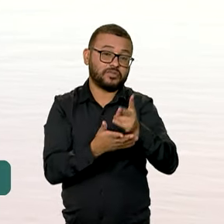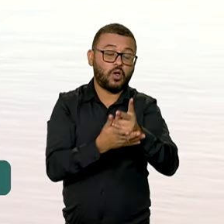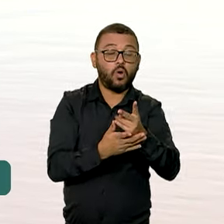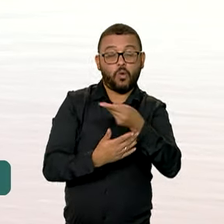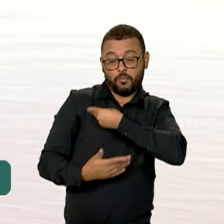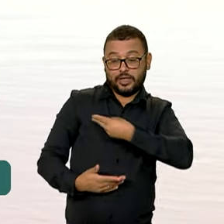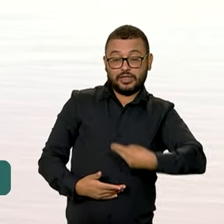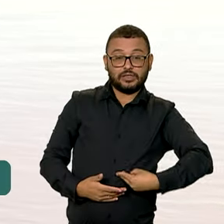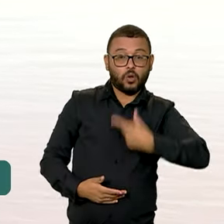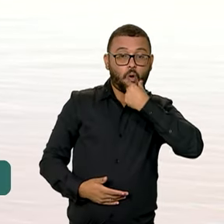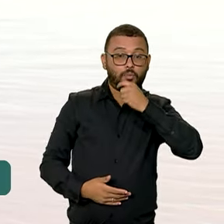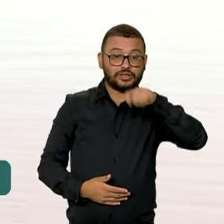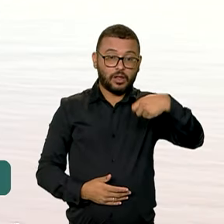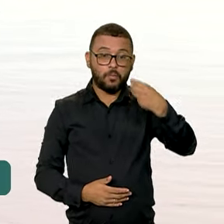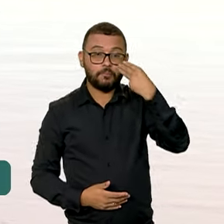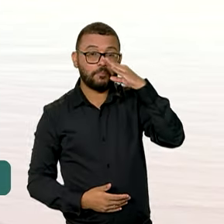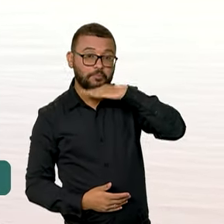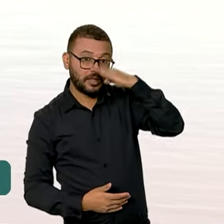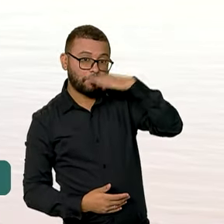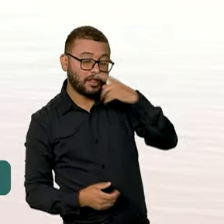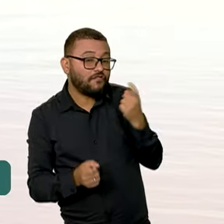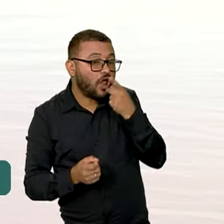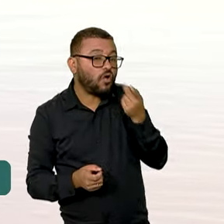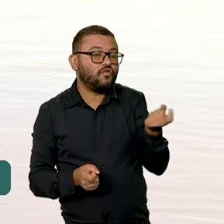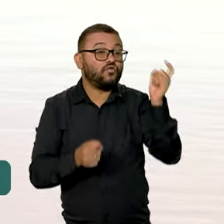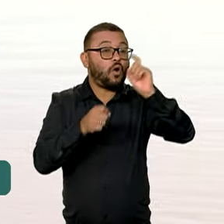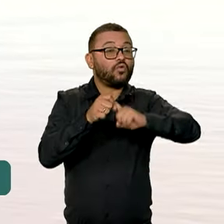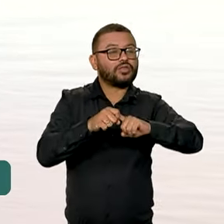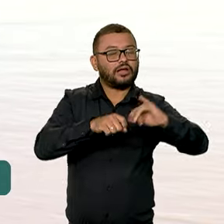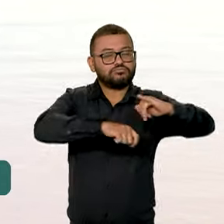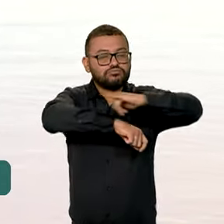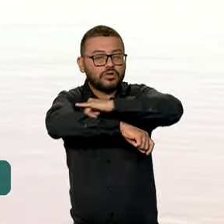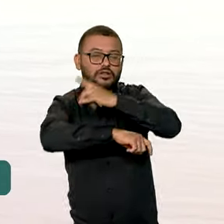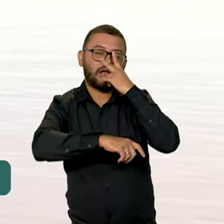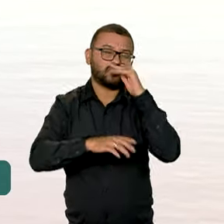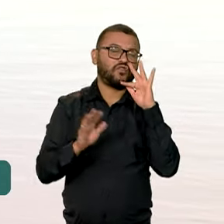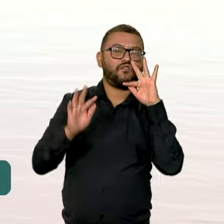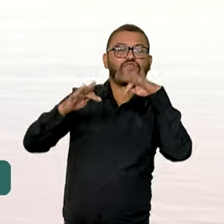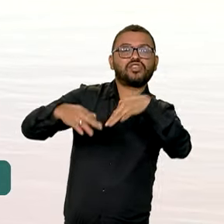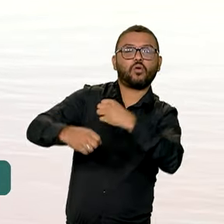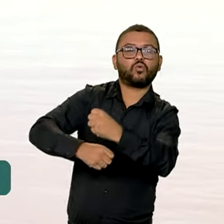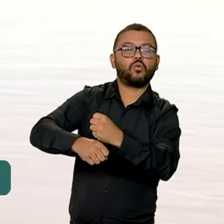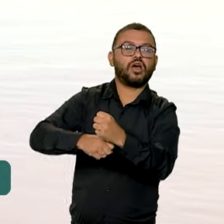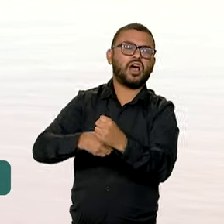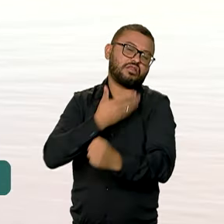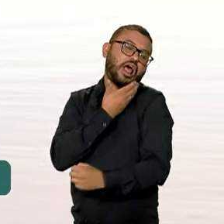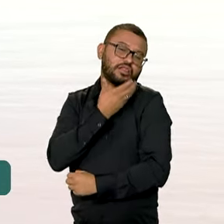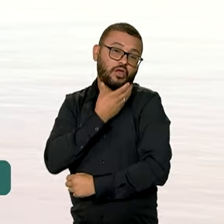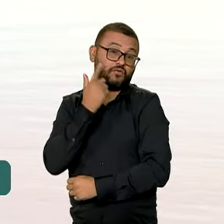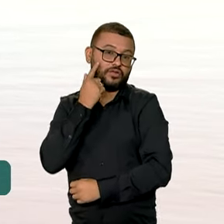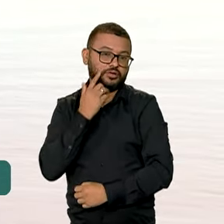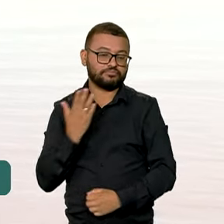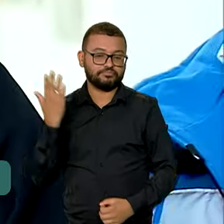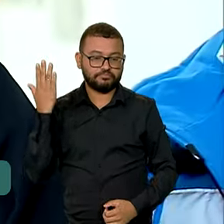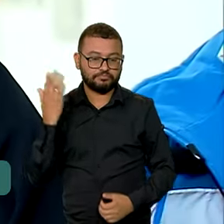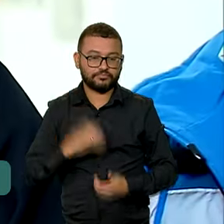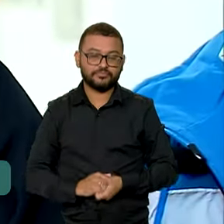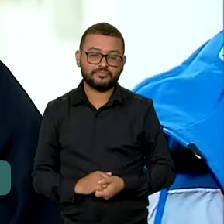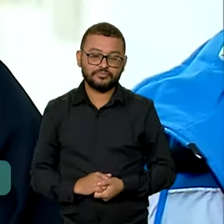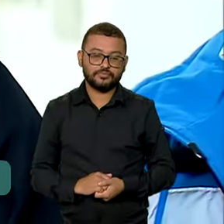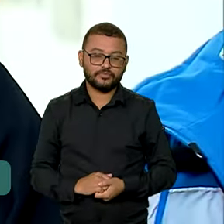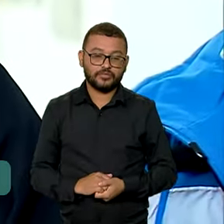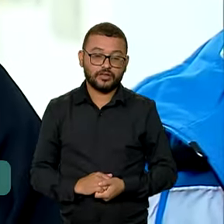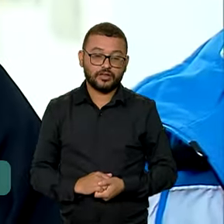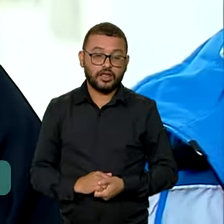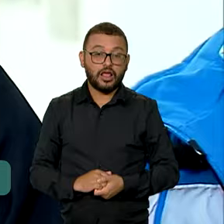Pimenta acredita que o aeroporto só deve voltar a funcionar no final do ano, apenas no Natal. Vamos ouvi-lo.